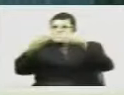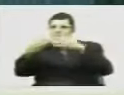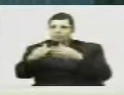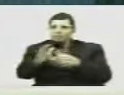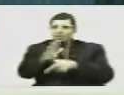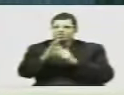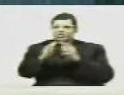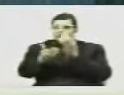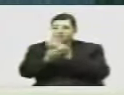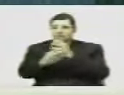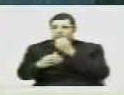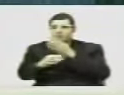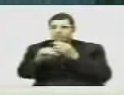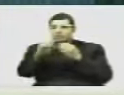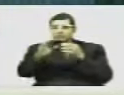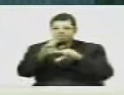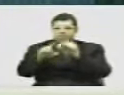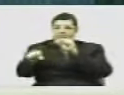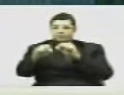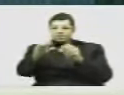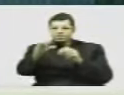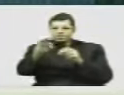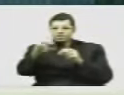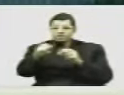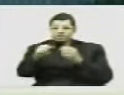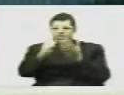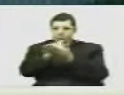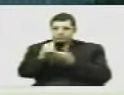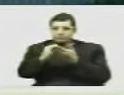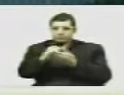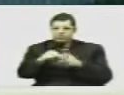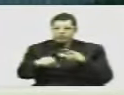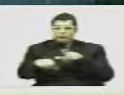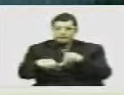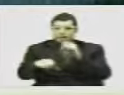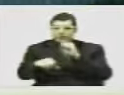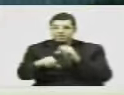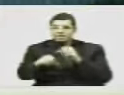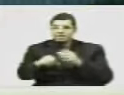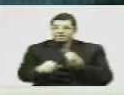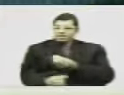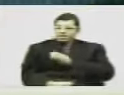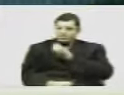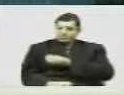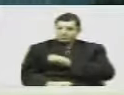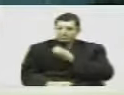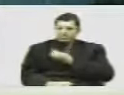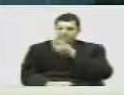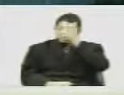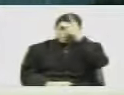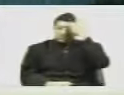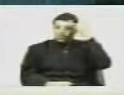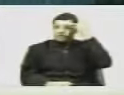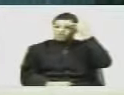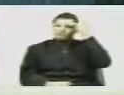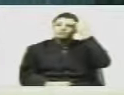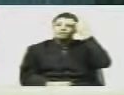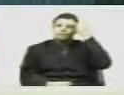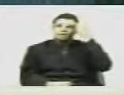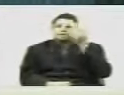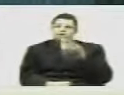renúncia fiscal dos itens da cesta básica, acarretará na vida do cidadão e da